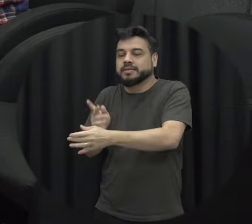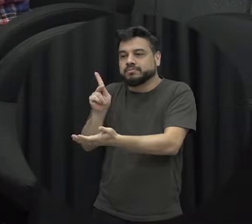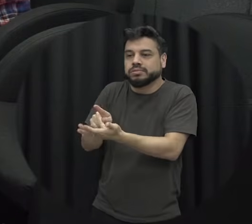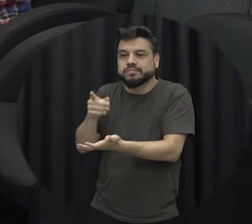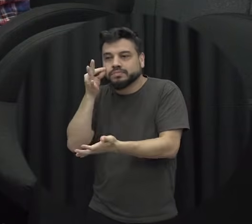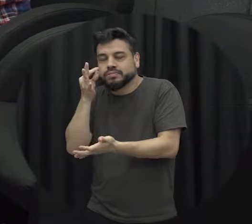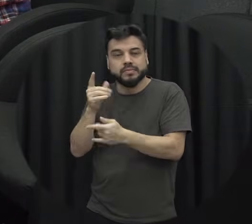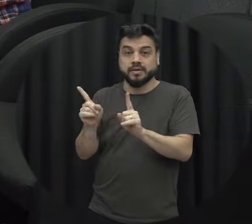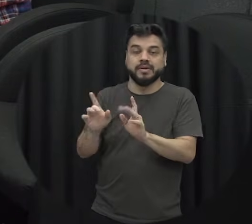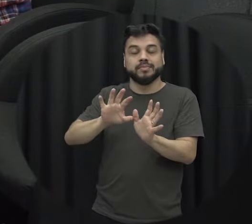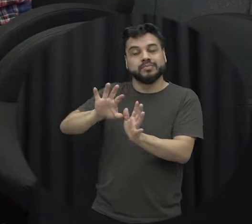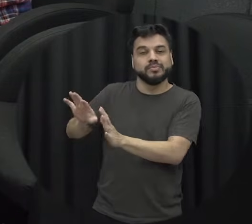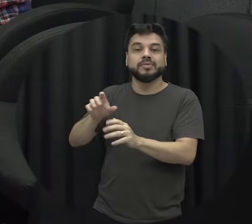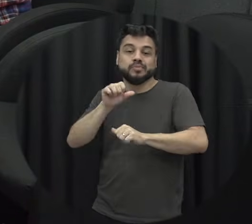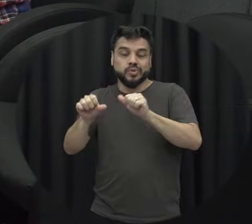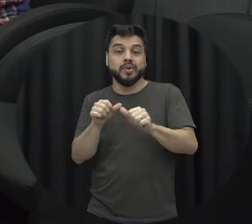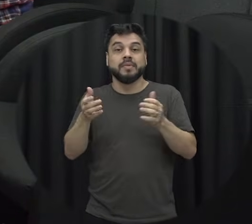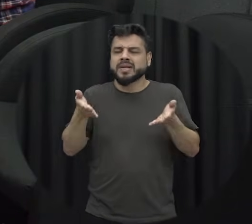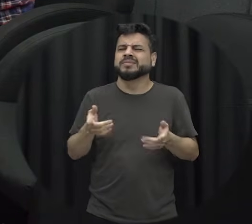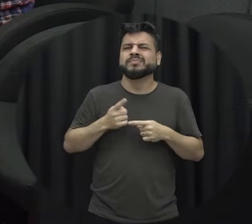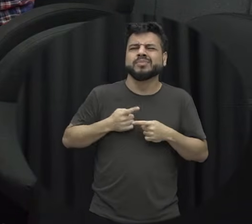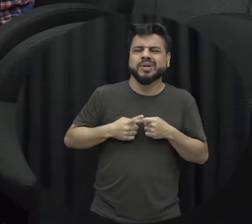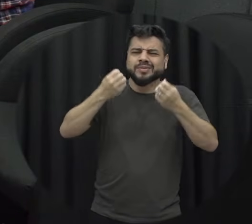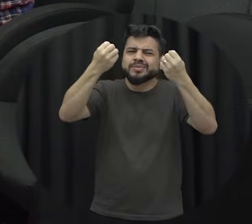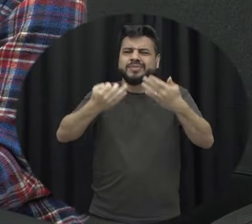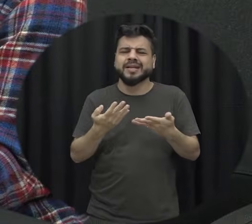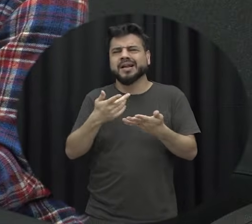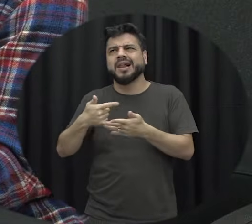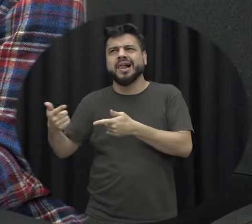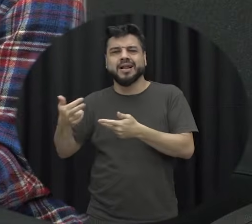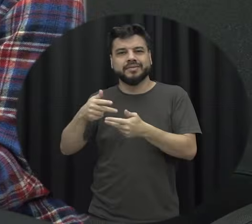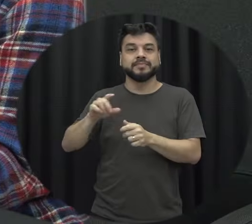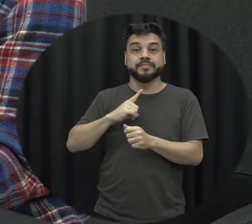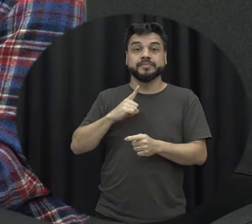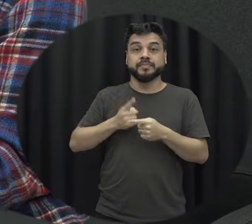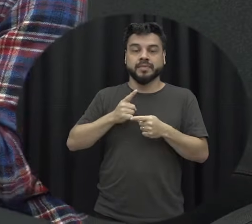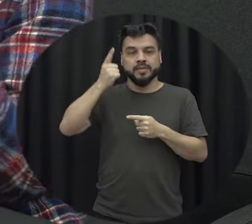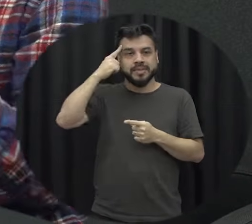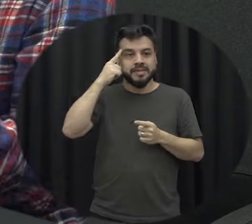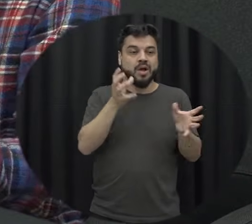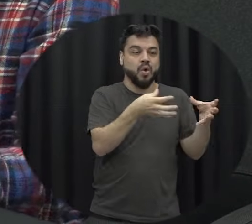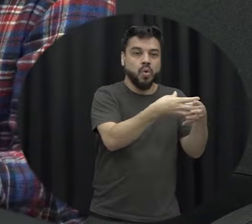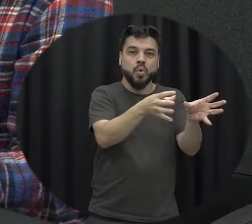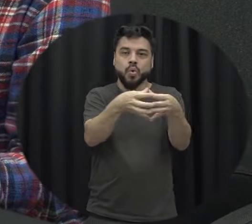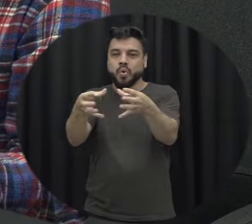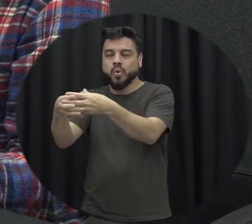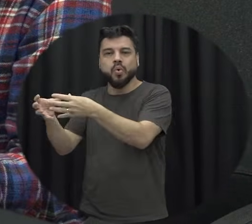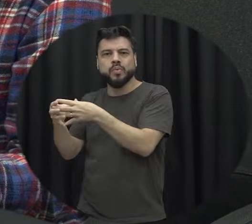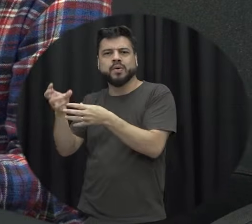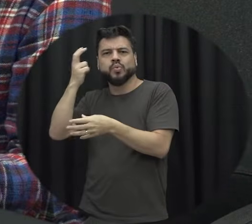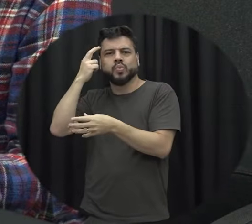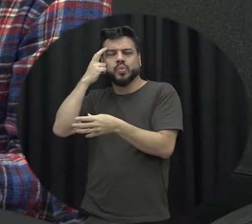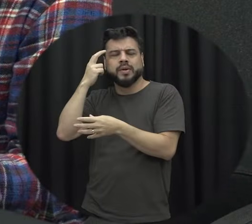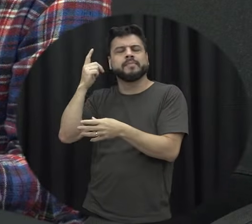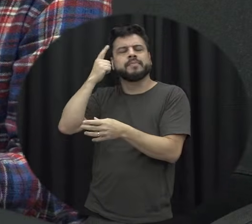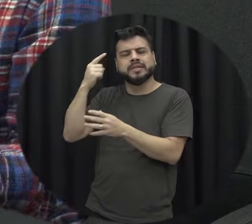isso? Porque se a gente pensar que diferentes culturas produzem diferentes formas